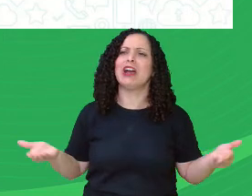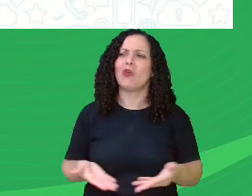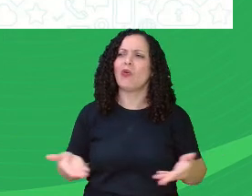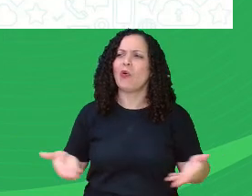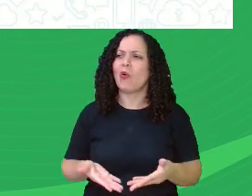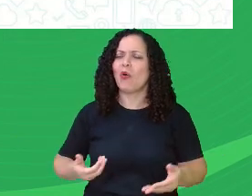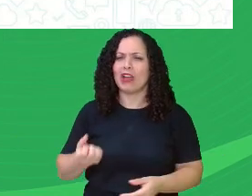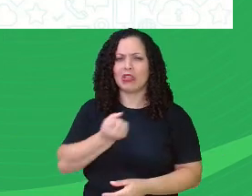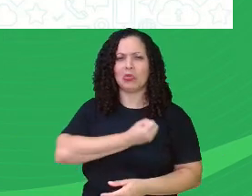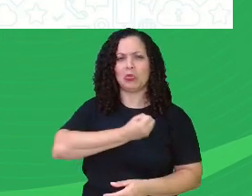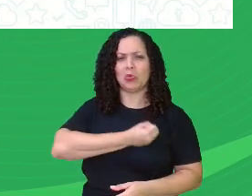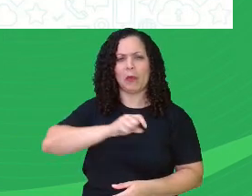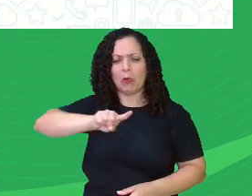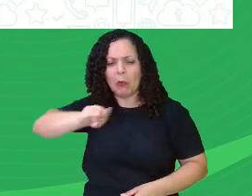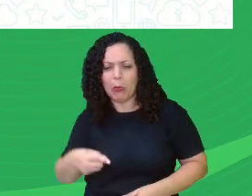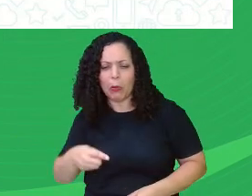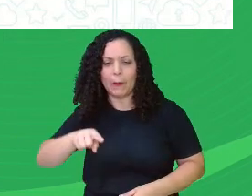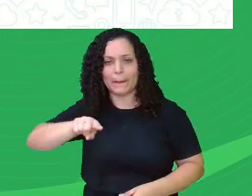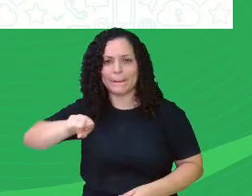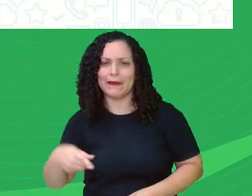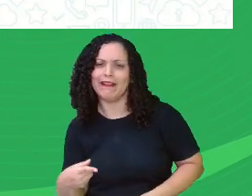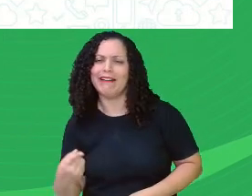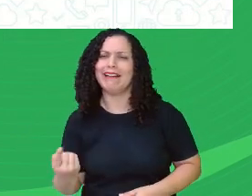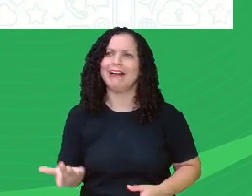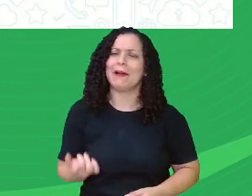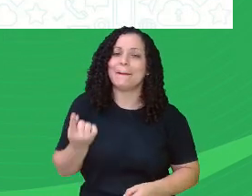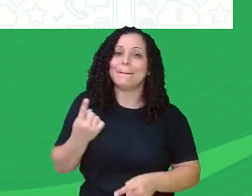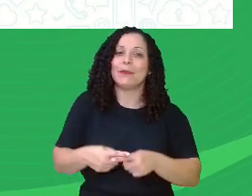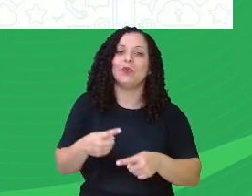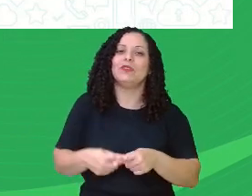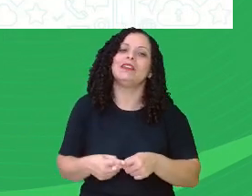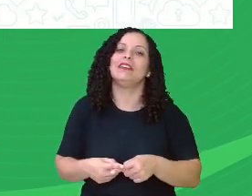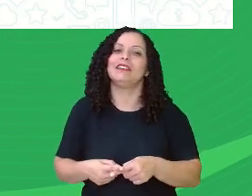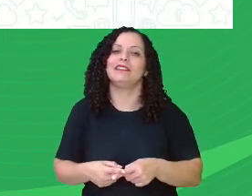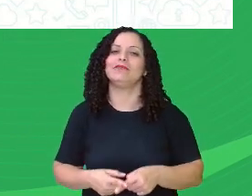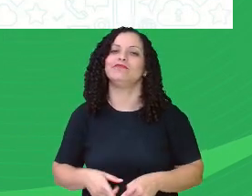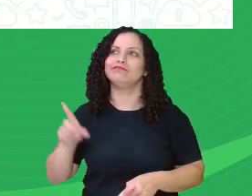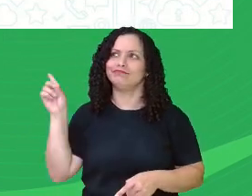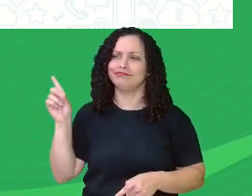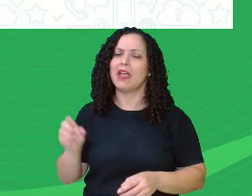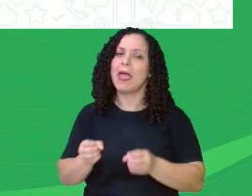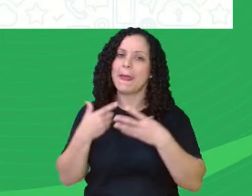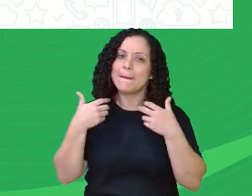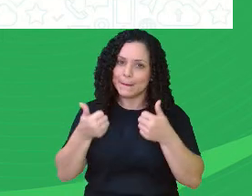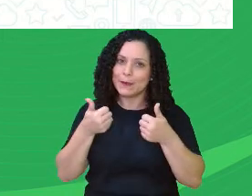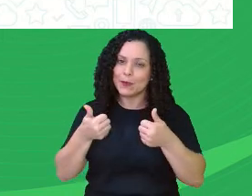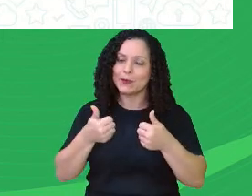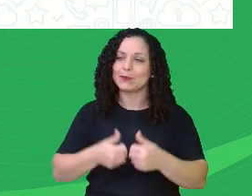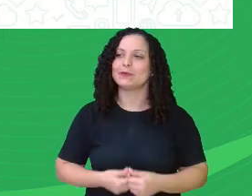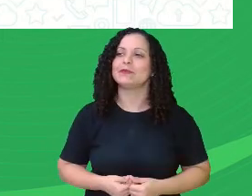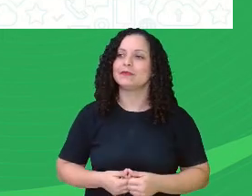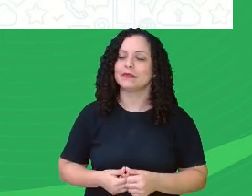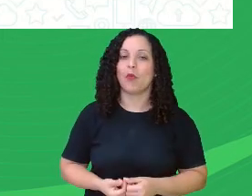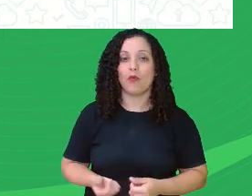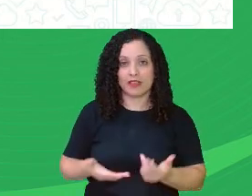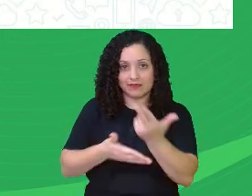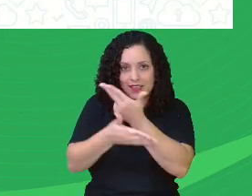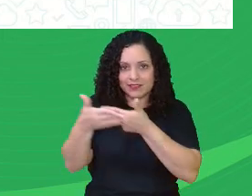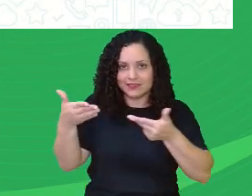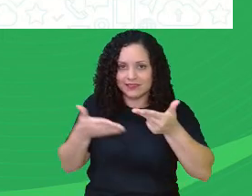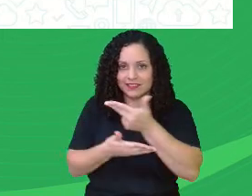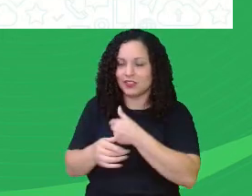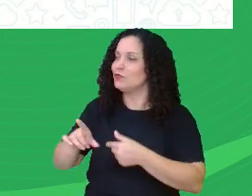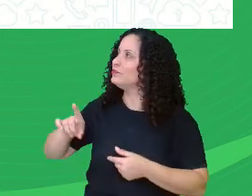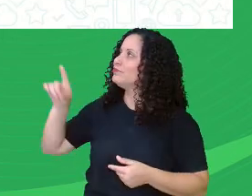para me quebrar. Porque quando a gente vai medir tem que botar decimal, gente. Mas é simples, essa questão é de boa. A figura abaixo ilustra